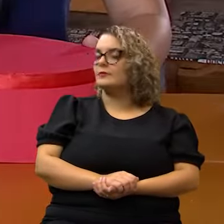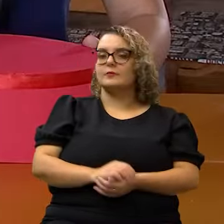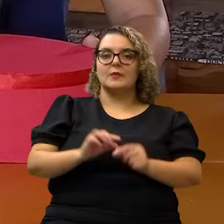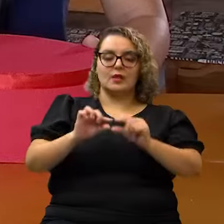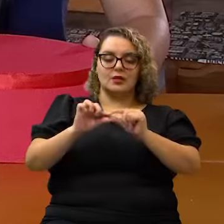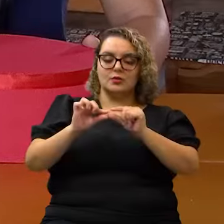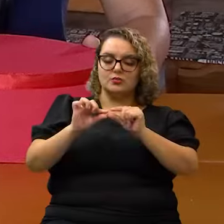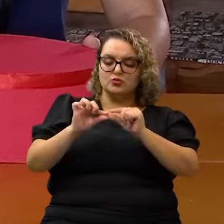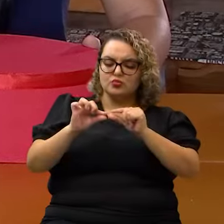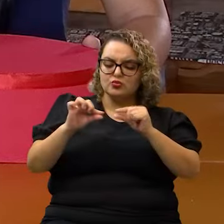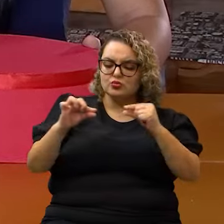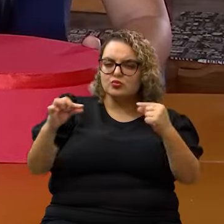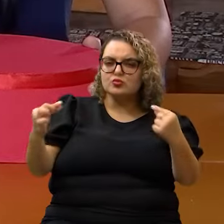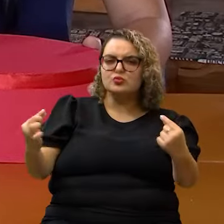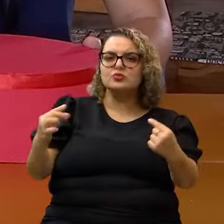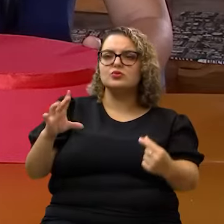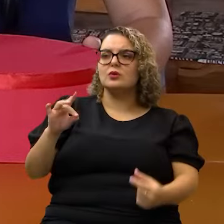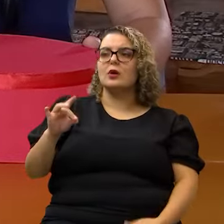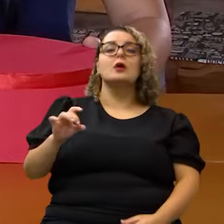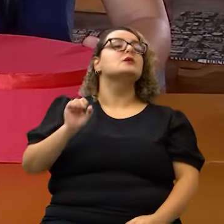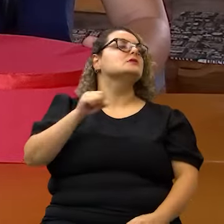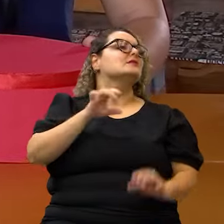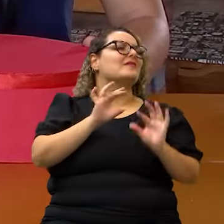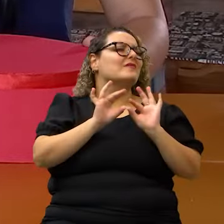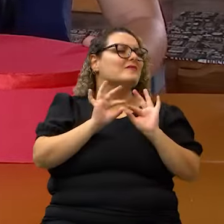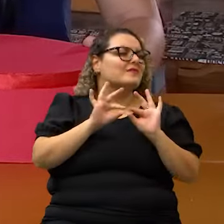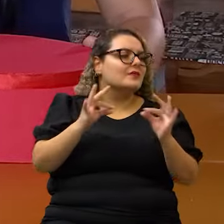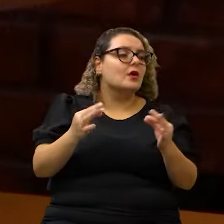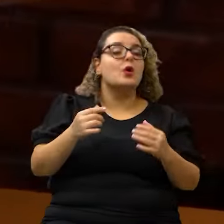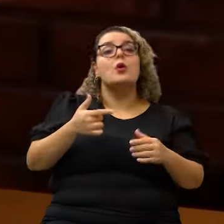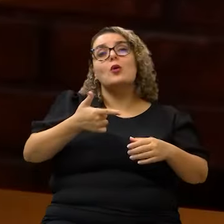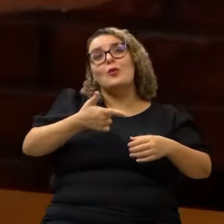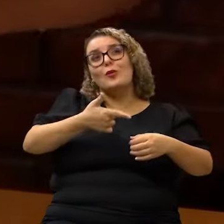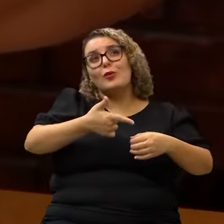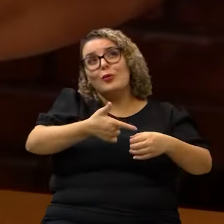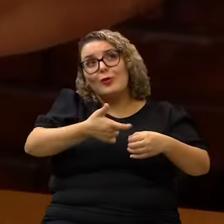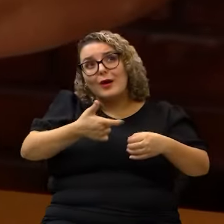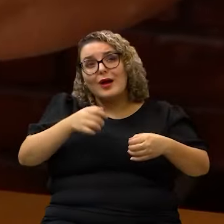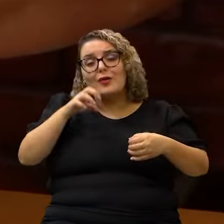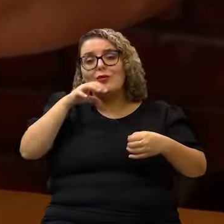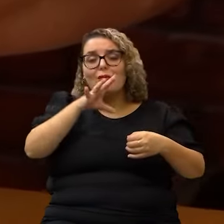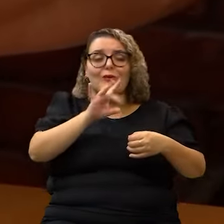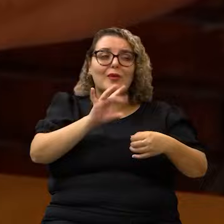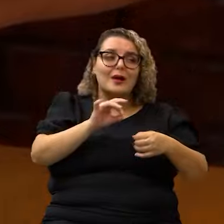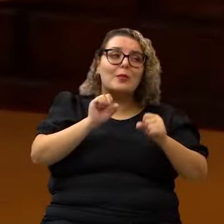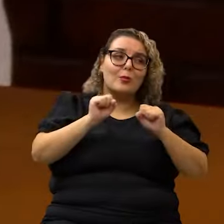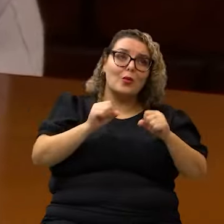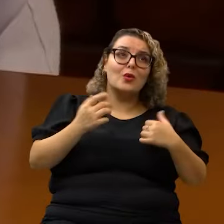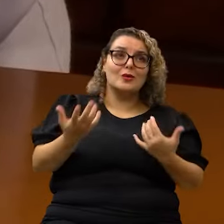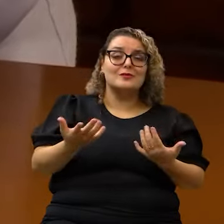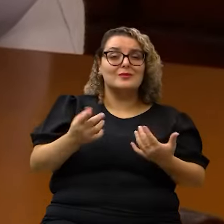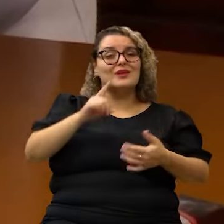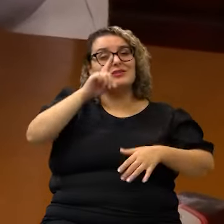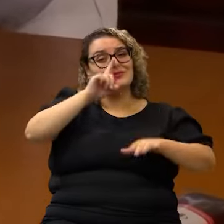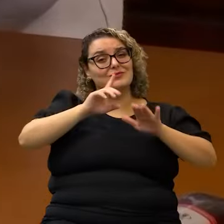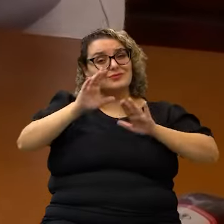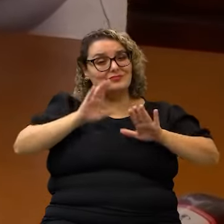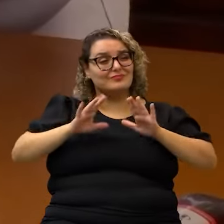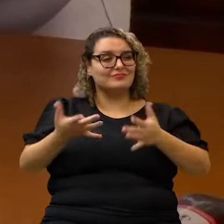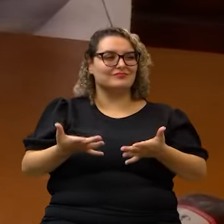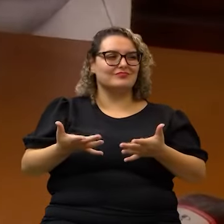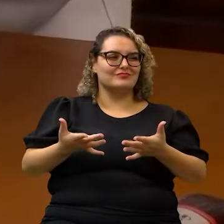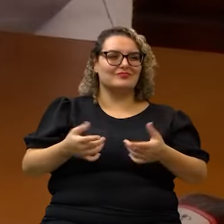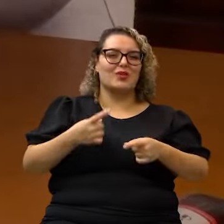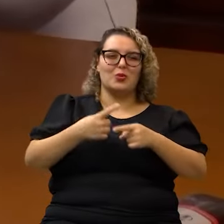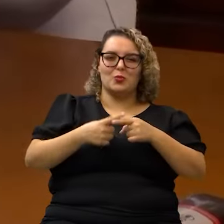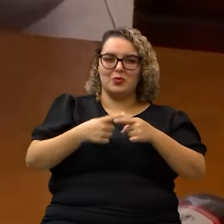É só um filete de cola. É só um fiozinho de cola. Se quiser com a cola quente também, pode. Mas, geralmente, cola quente, tem que tomar cuidado